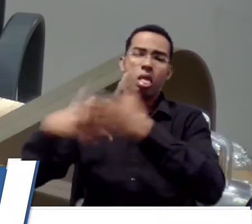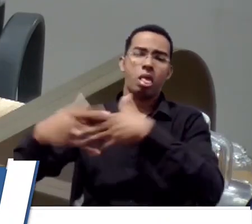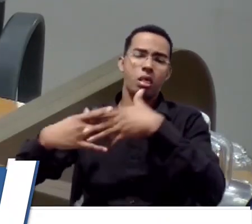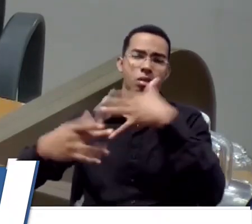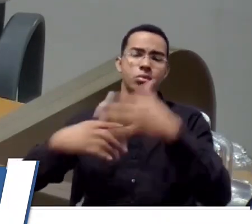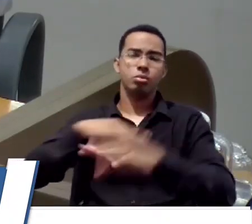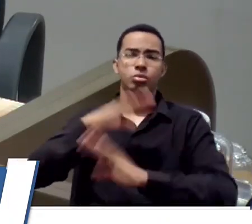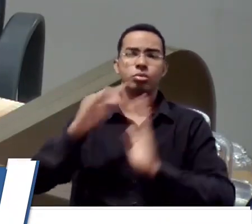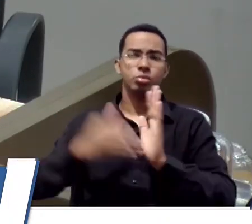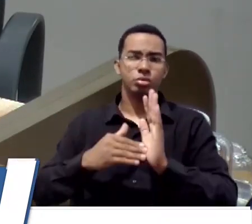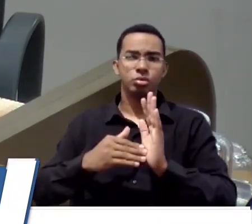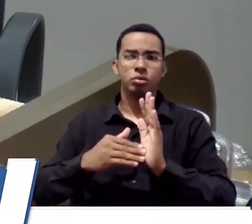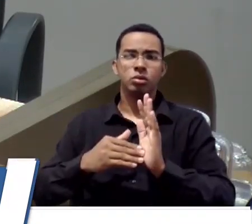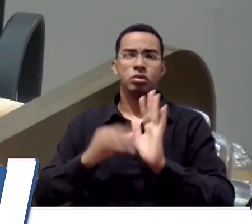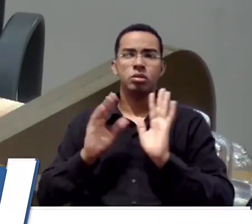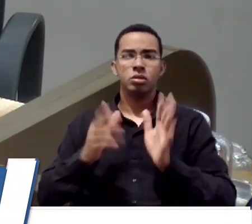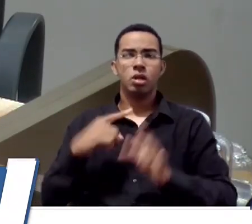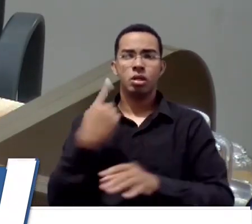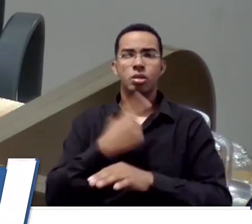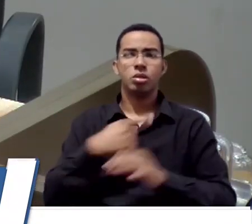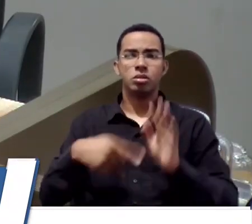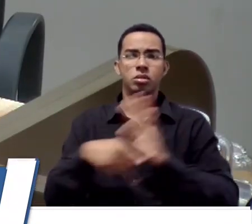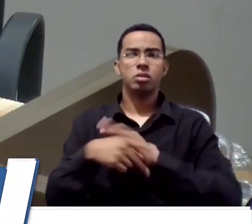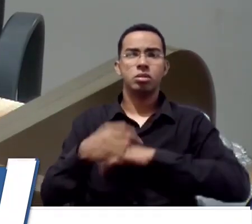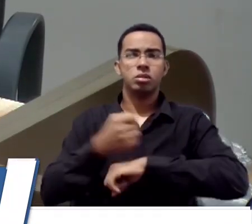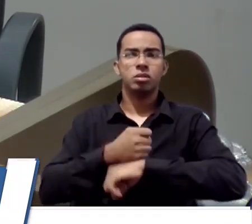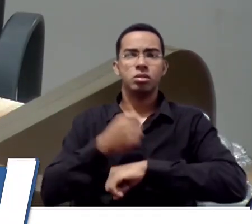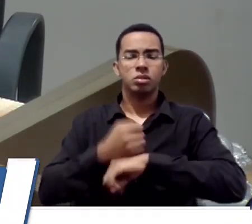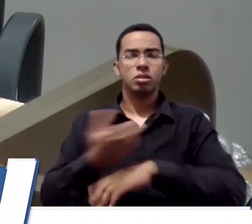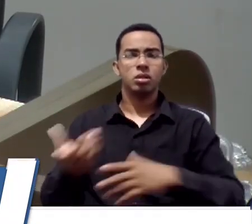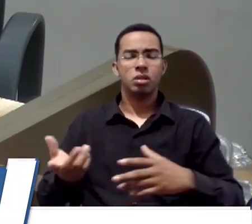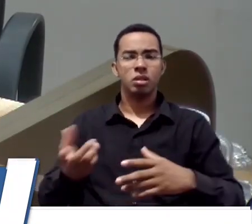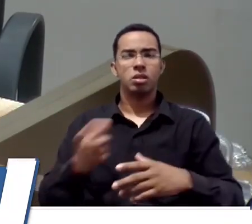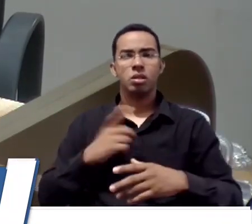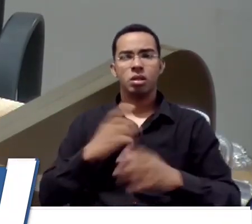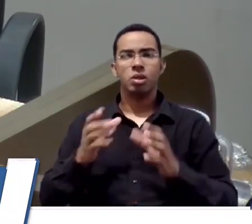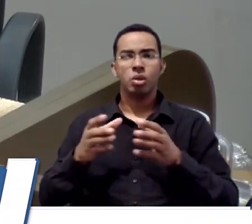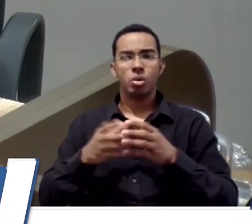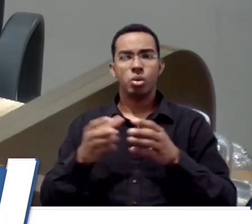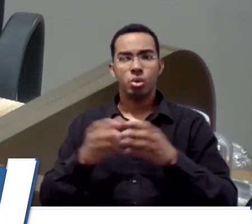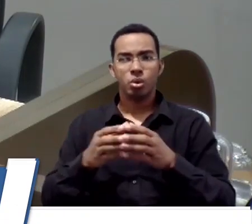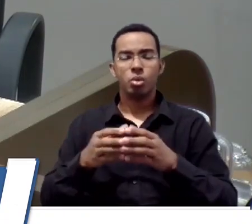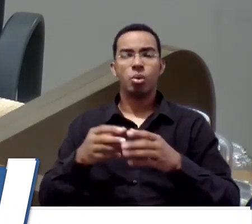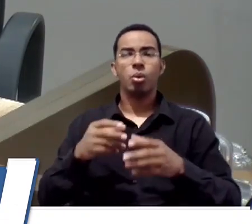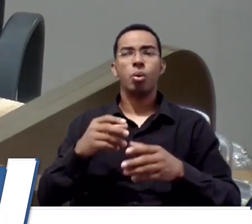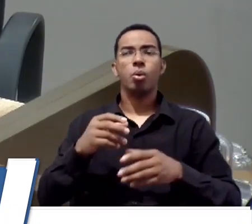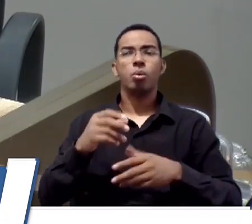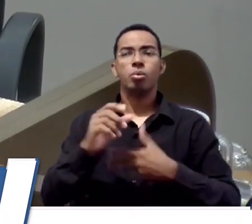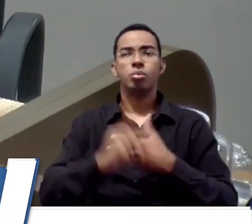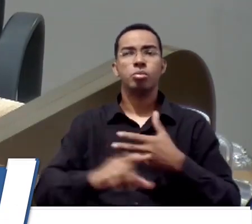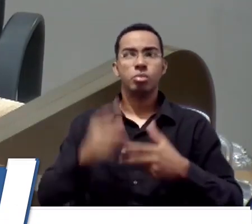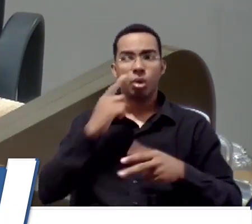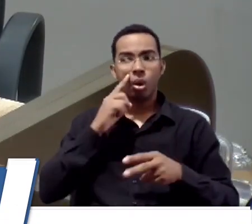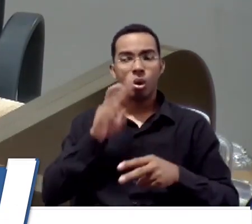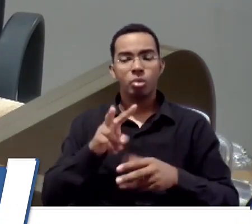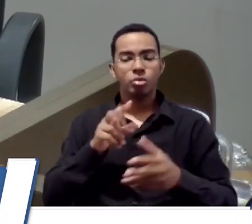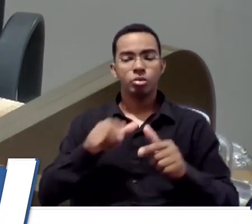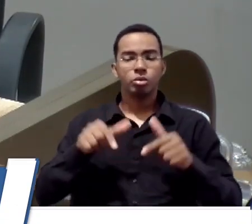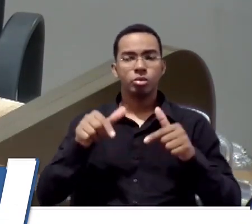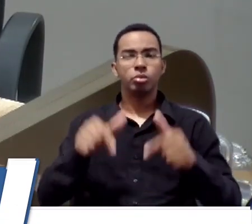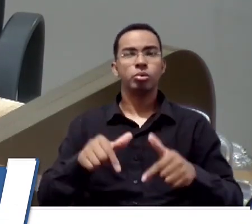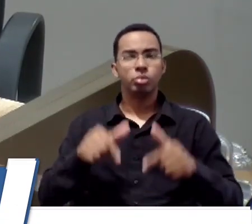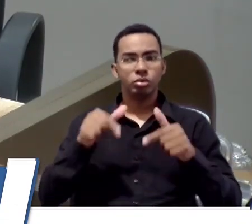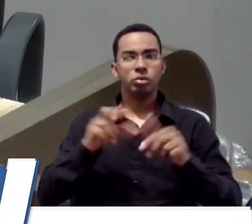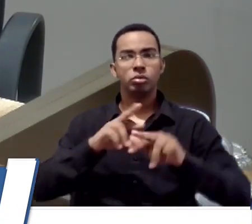tudo, de uma coisa que é da nossa cidade, né? Nós temos a frente parlamentar que nós estamos de olho, nós vamos batalhar muito.